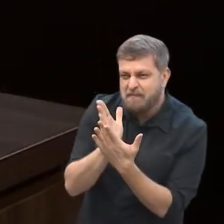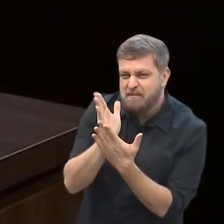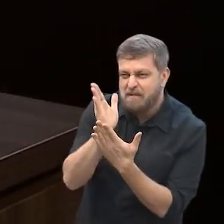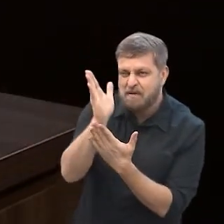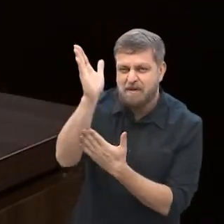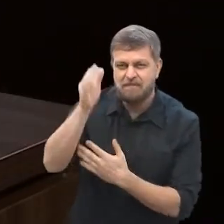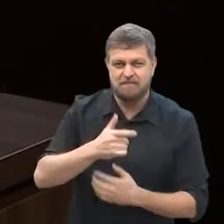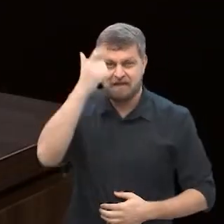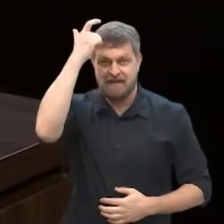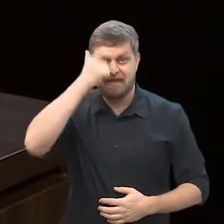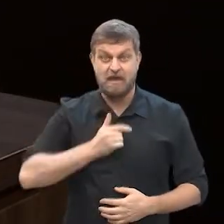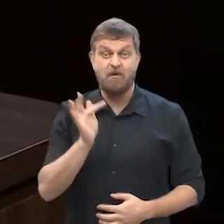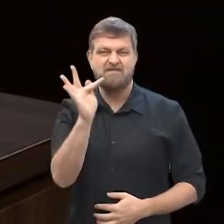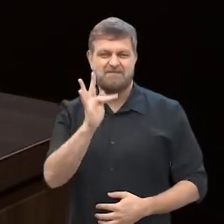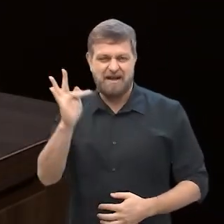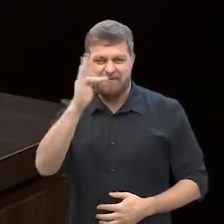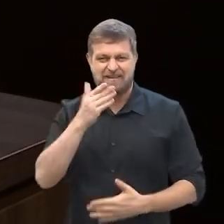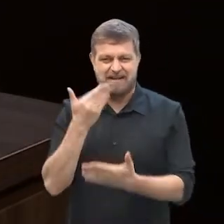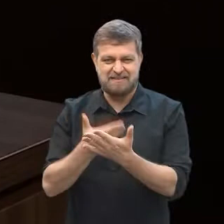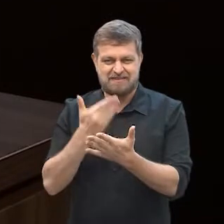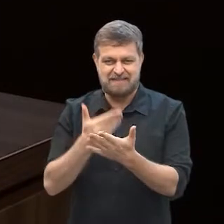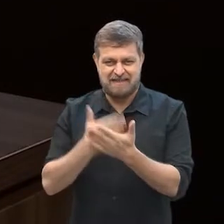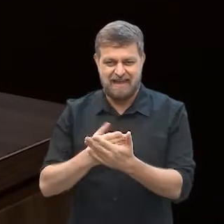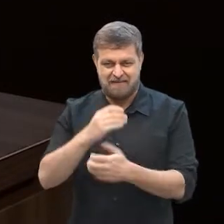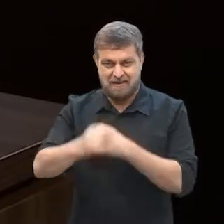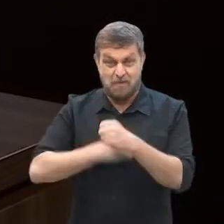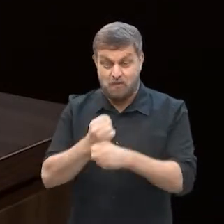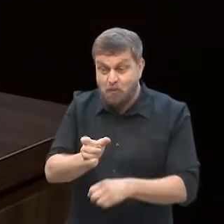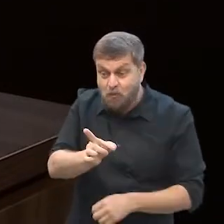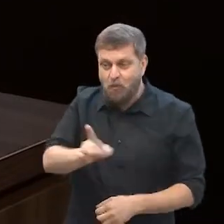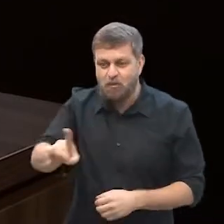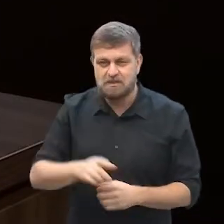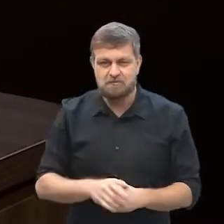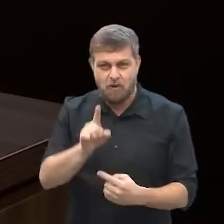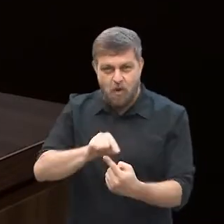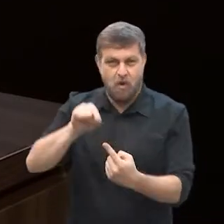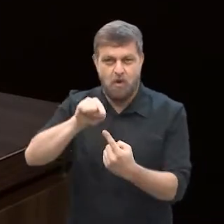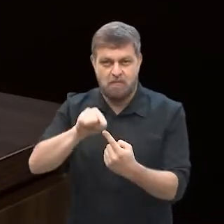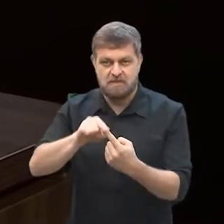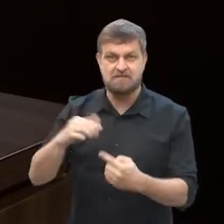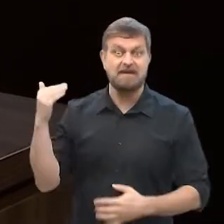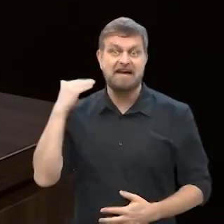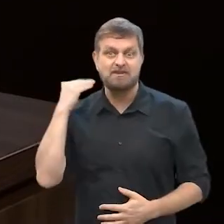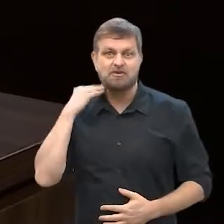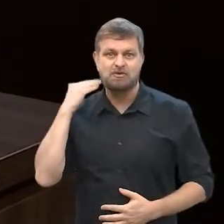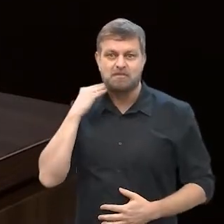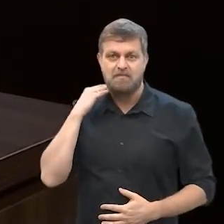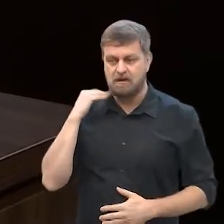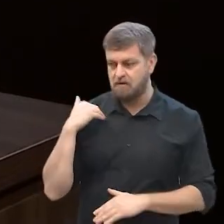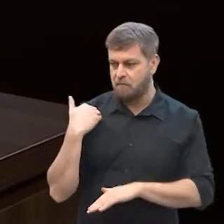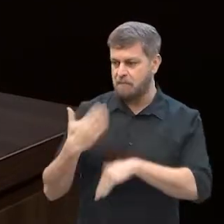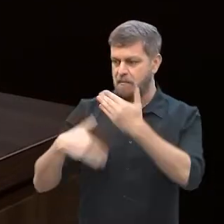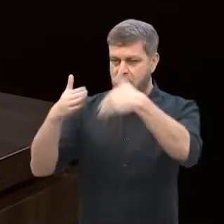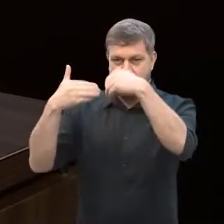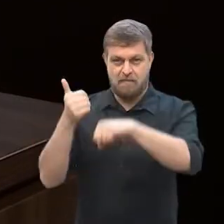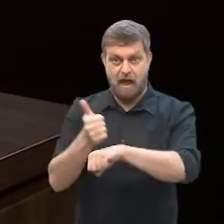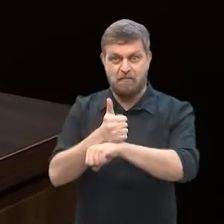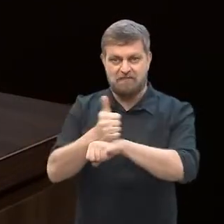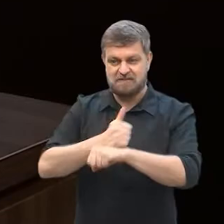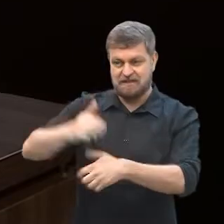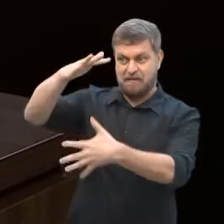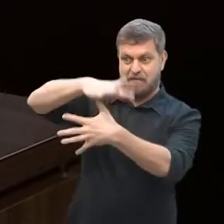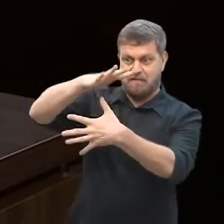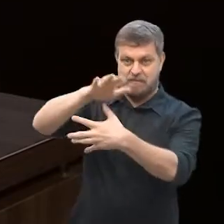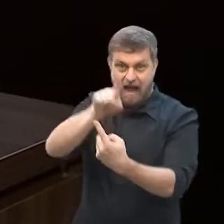Na época eu estava no último ano da faculdade e meu objetivo era crescer muito no banco. Então, para isso, eu